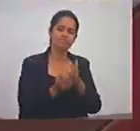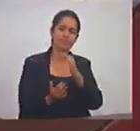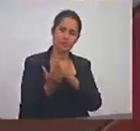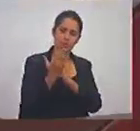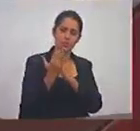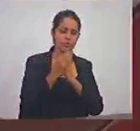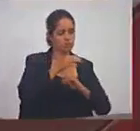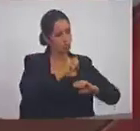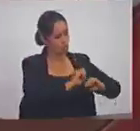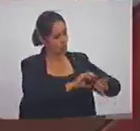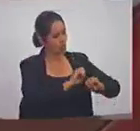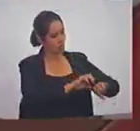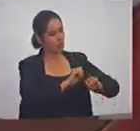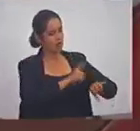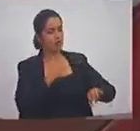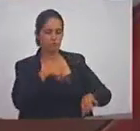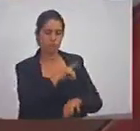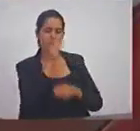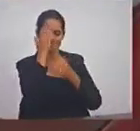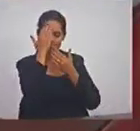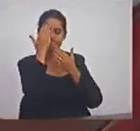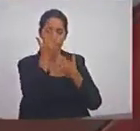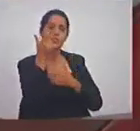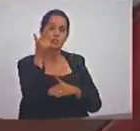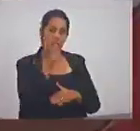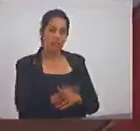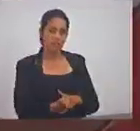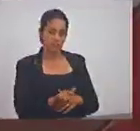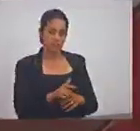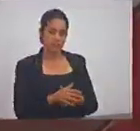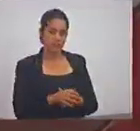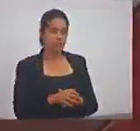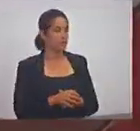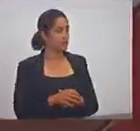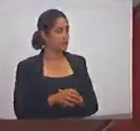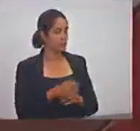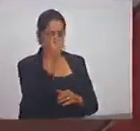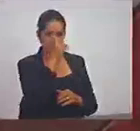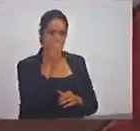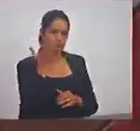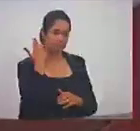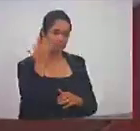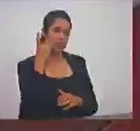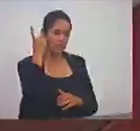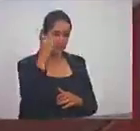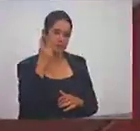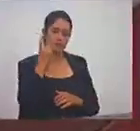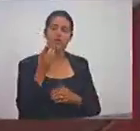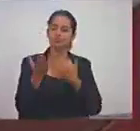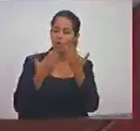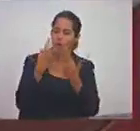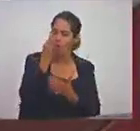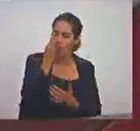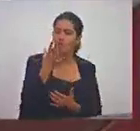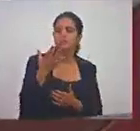área da educação. Nós só temos que, então, que agradecer. Mais uma vez, estive nesse final de semana falando com o deputado Carlão pessoalmente, fiz